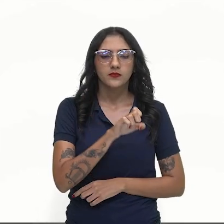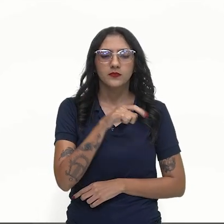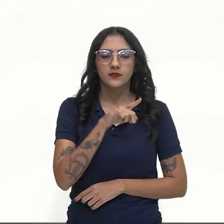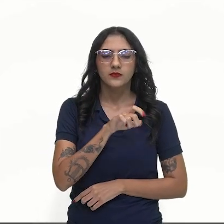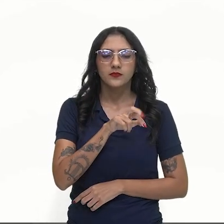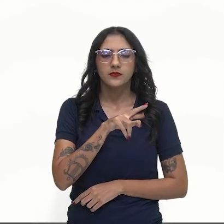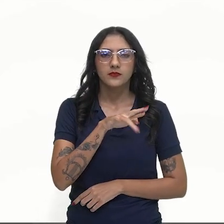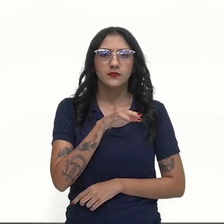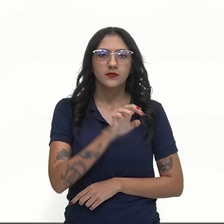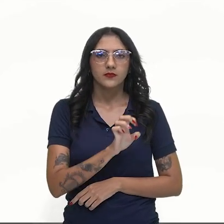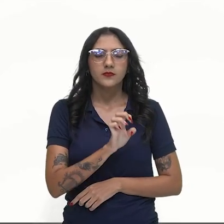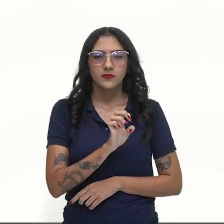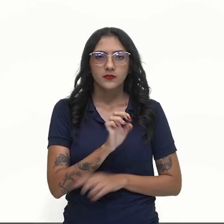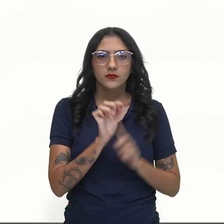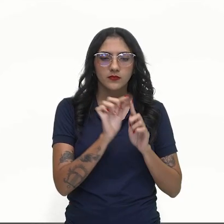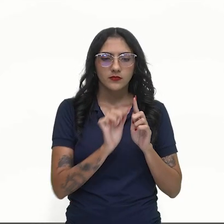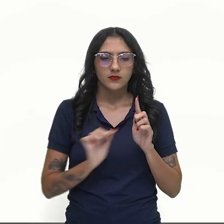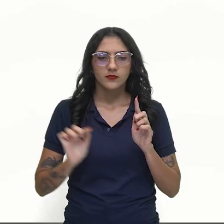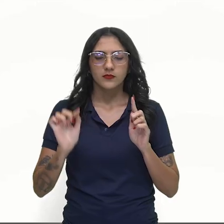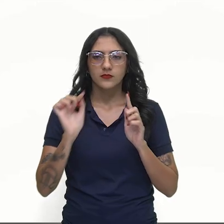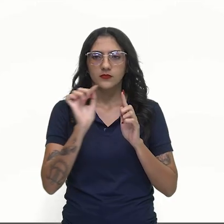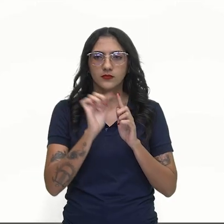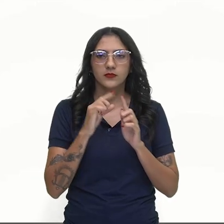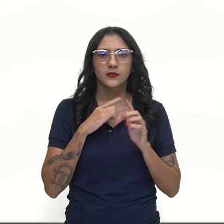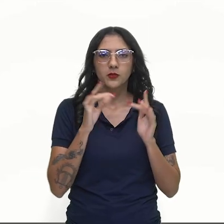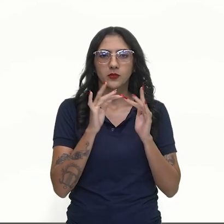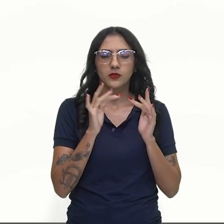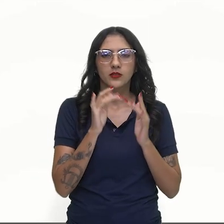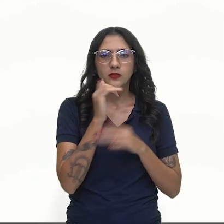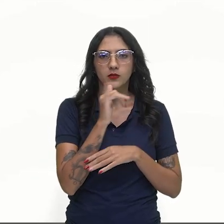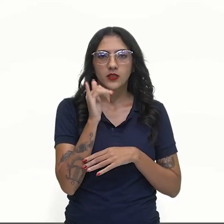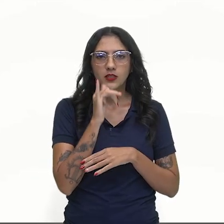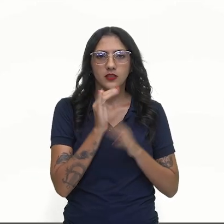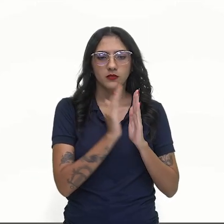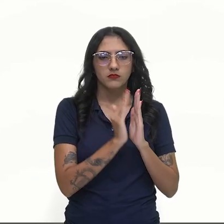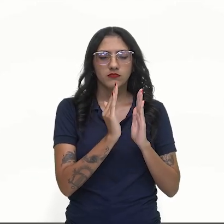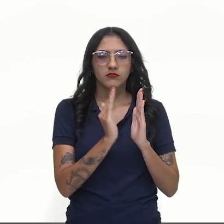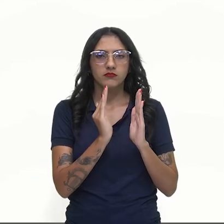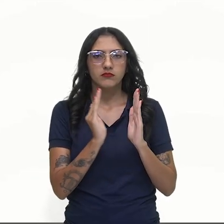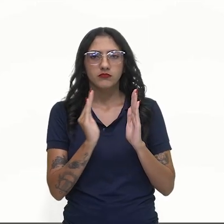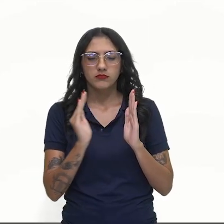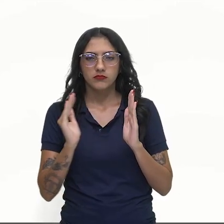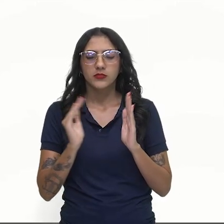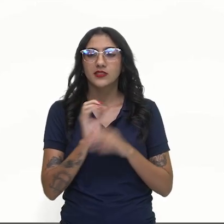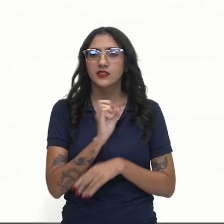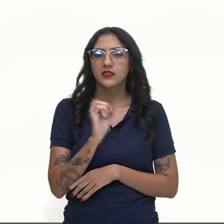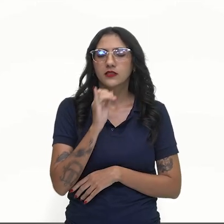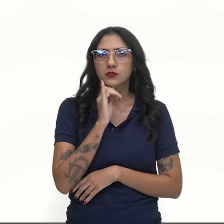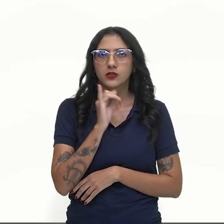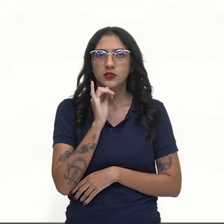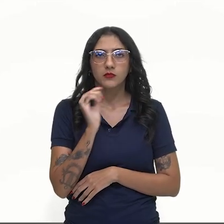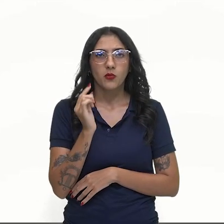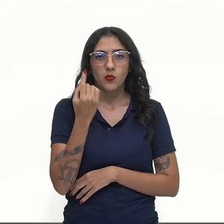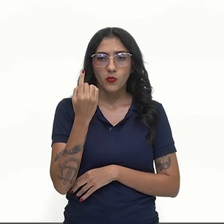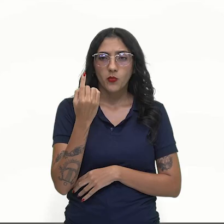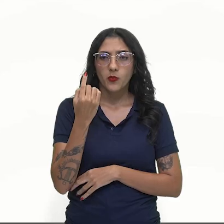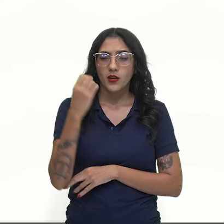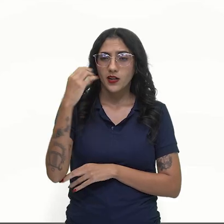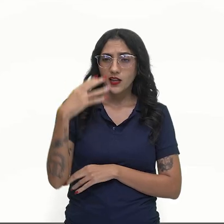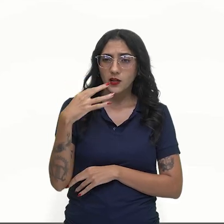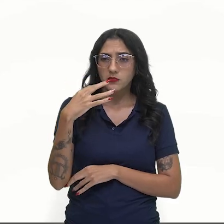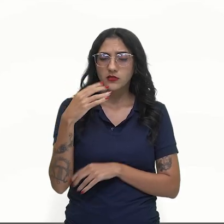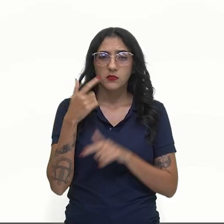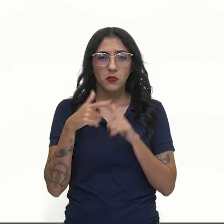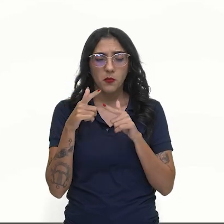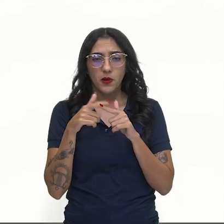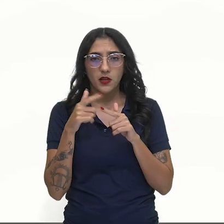corrente passa por todos os componentes em sequência. Se uma lâmpada queimar, todo